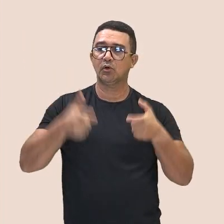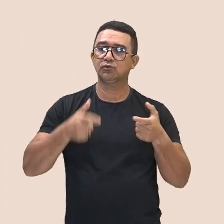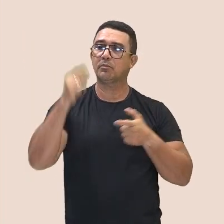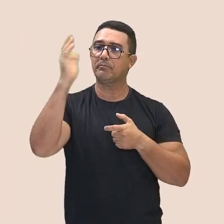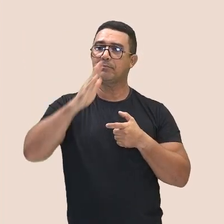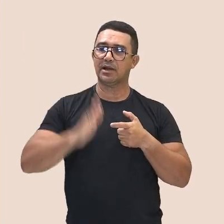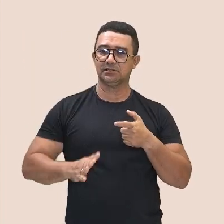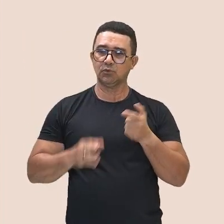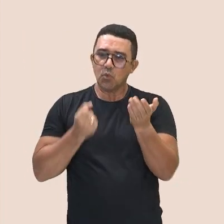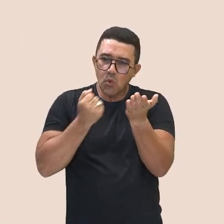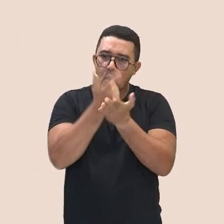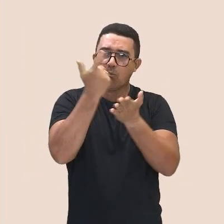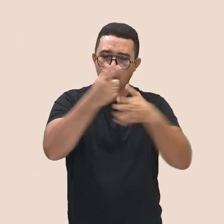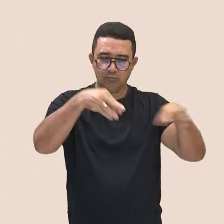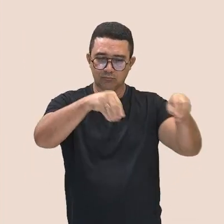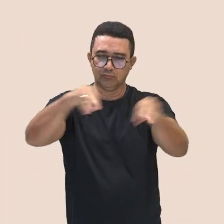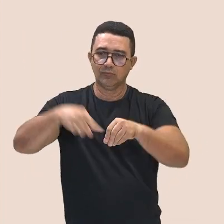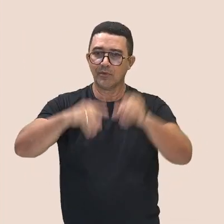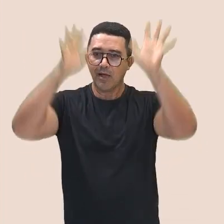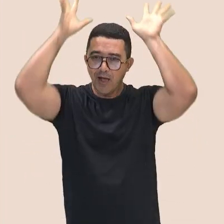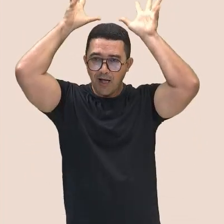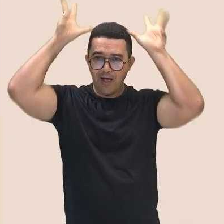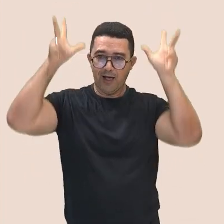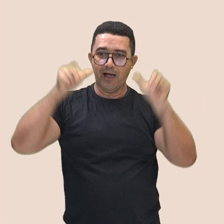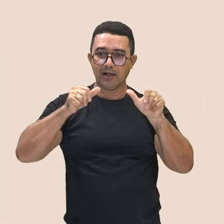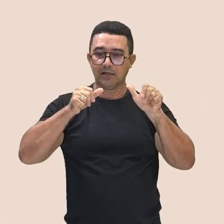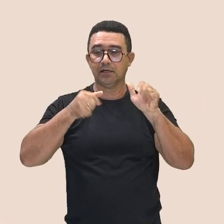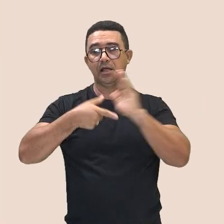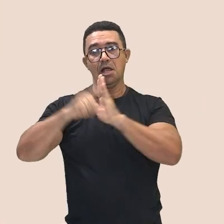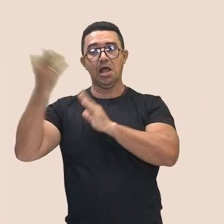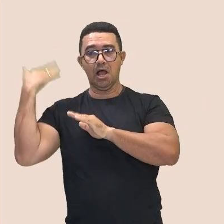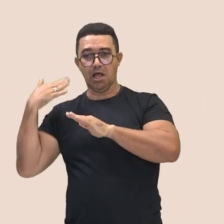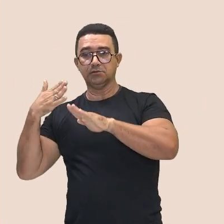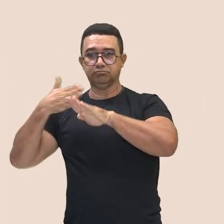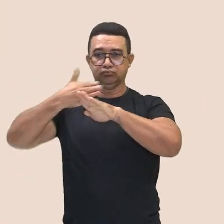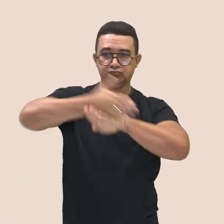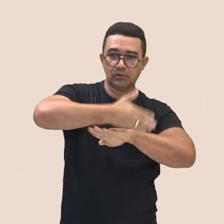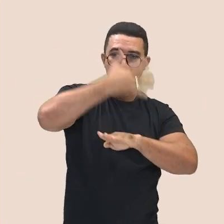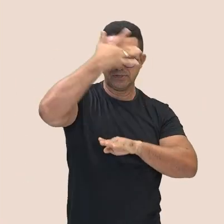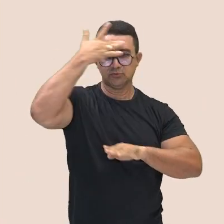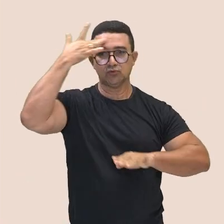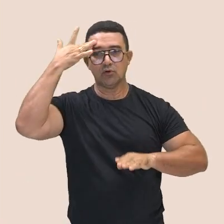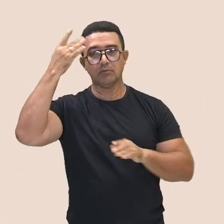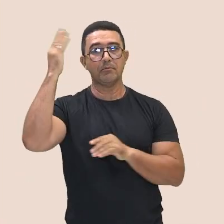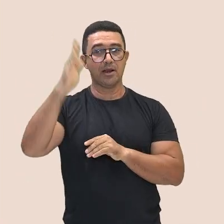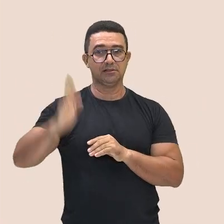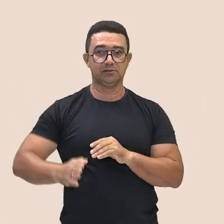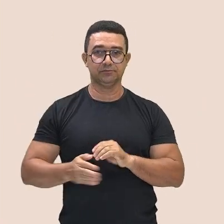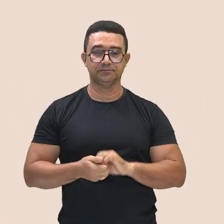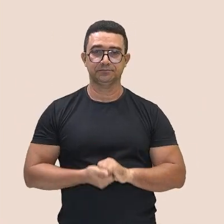da Bolívia o território do Acre, que havia sido invadida por seringueiros brasileiros.